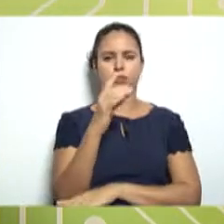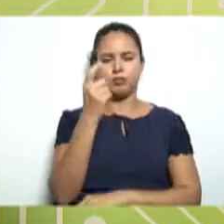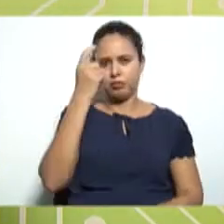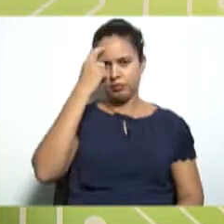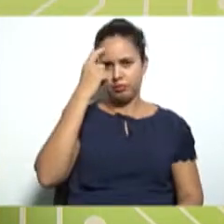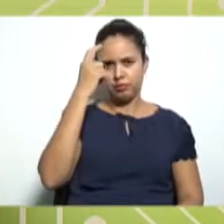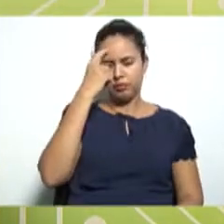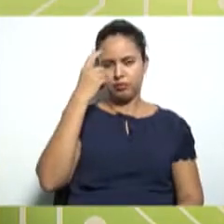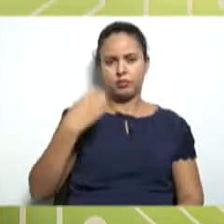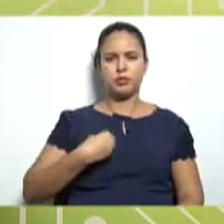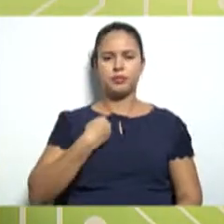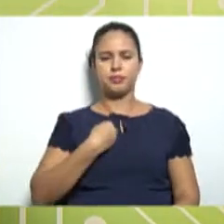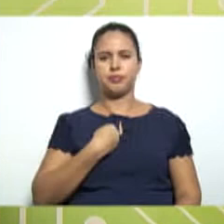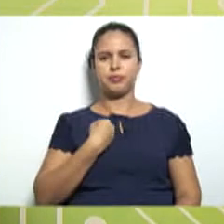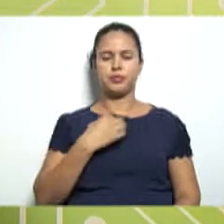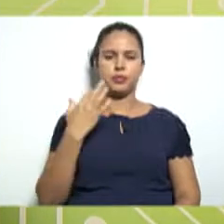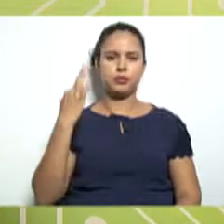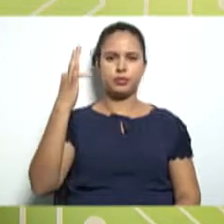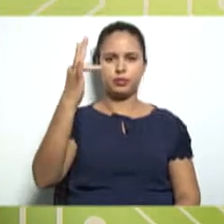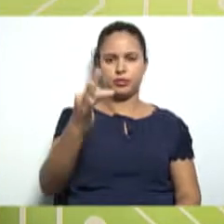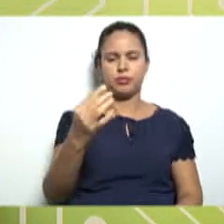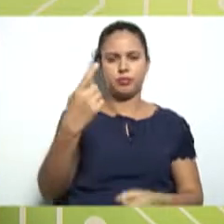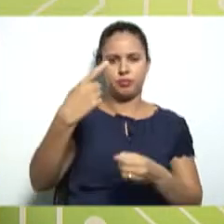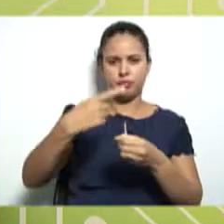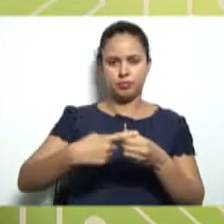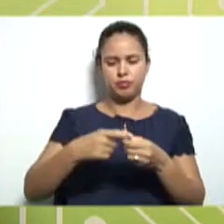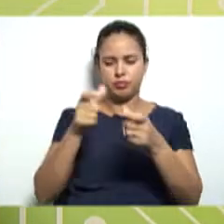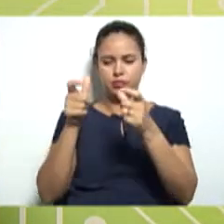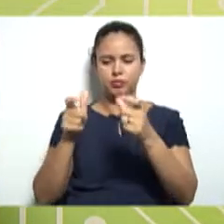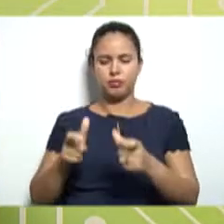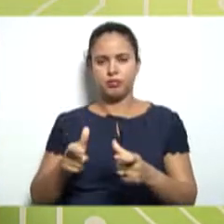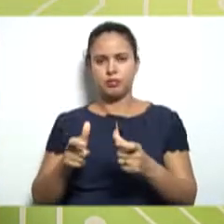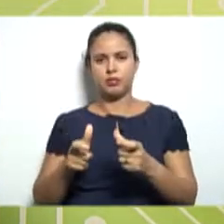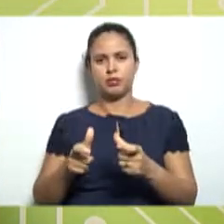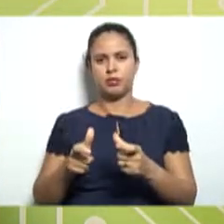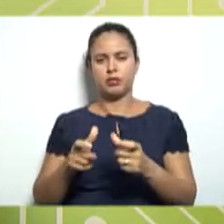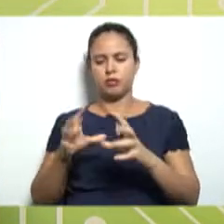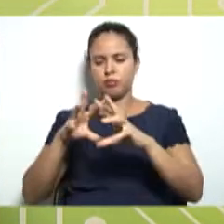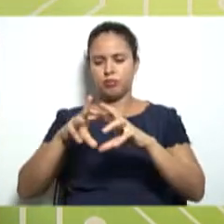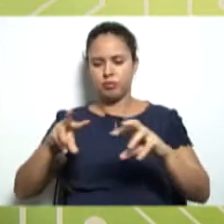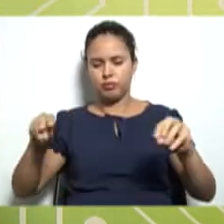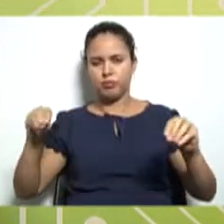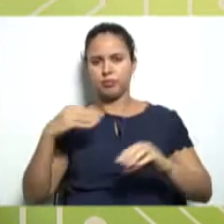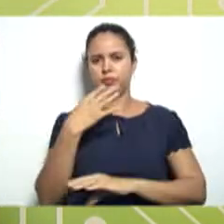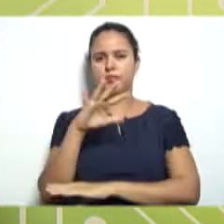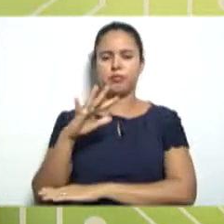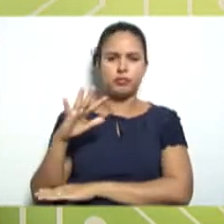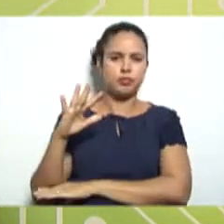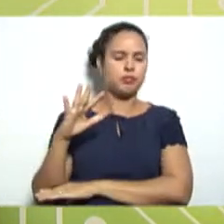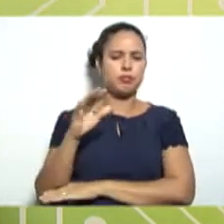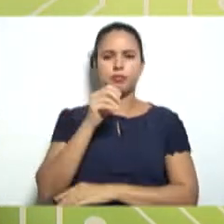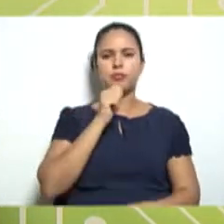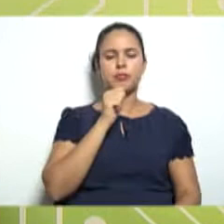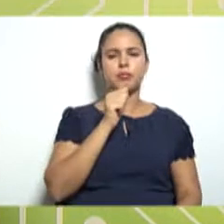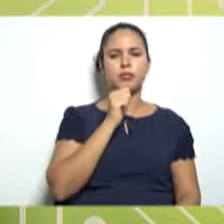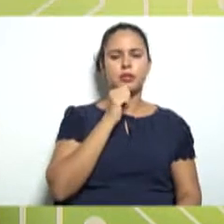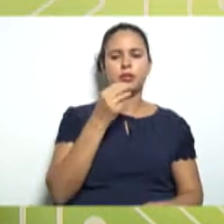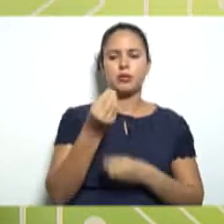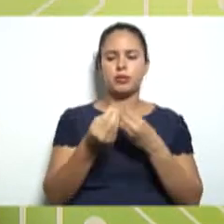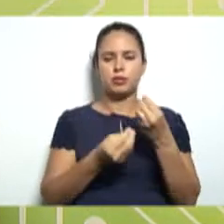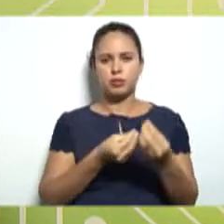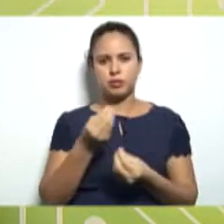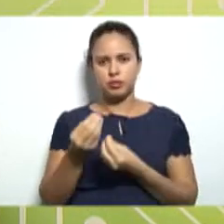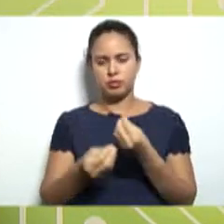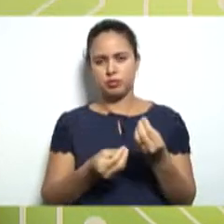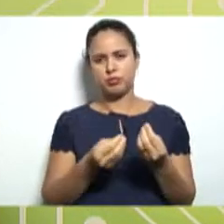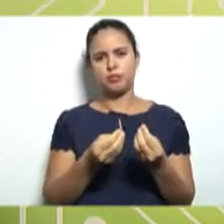vida futura daquela cidade, daquela localidade. Não é para destruir o meio ambiente, é para imaginar como que isso aqui pode durar para sempre, como que a gente